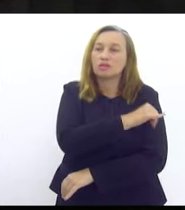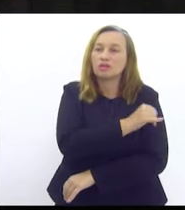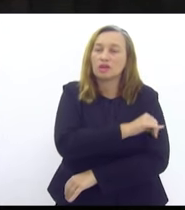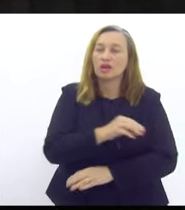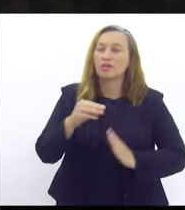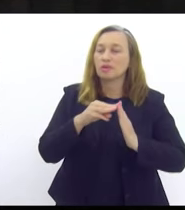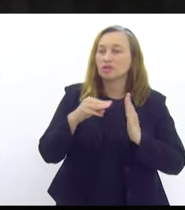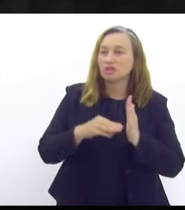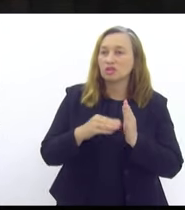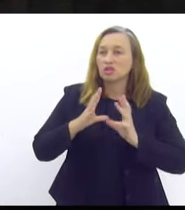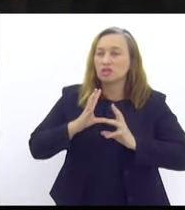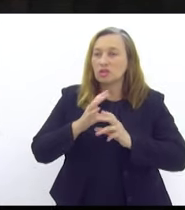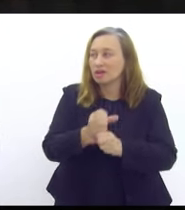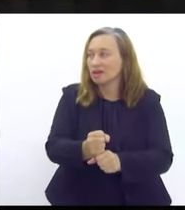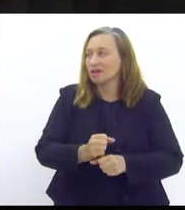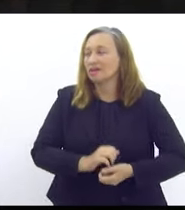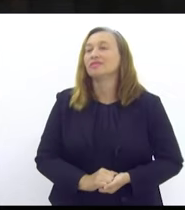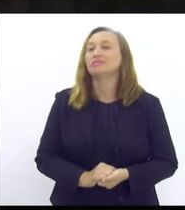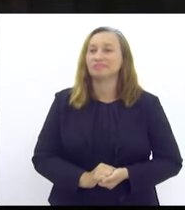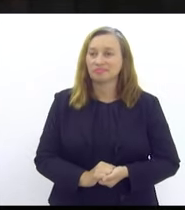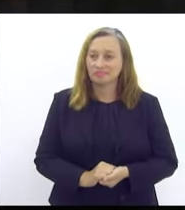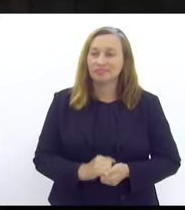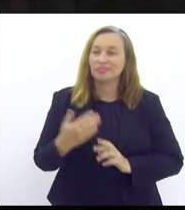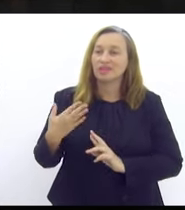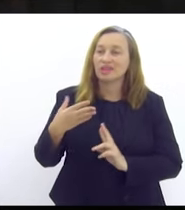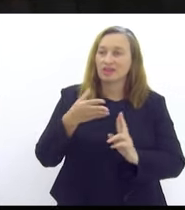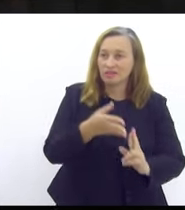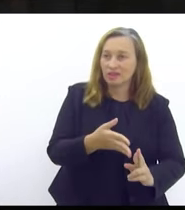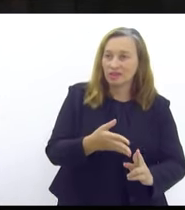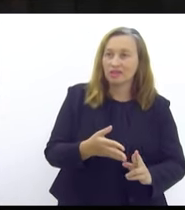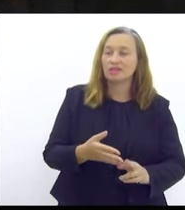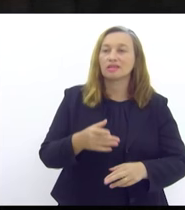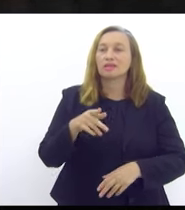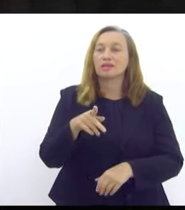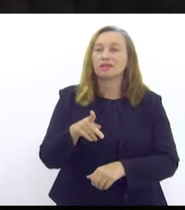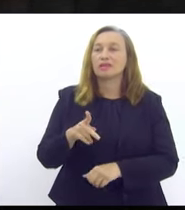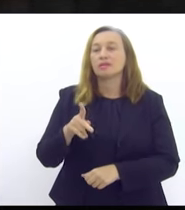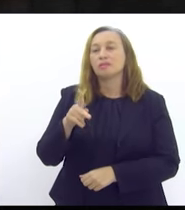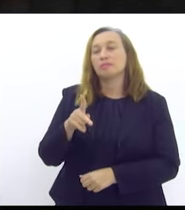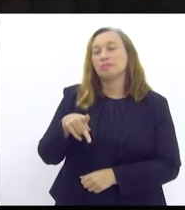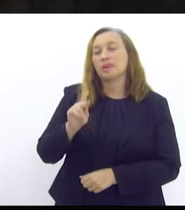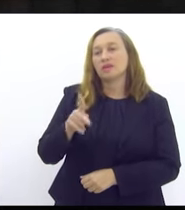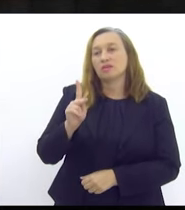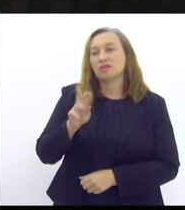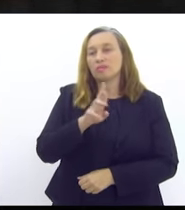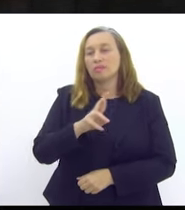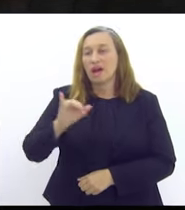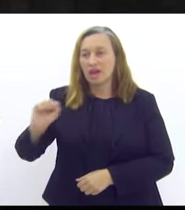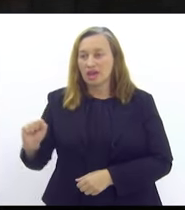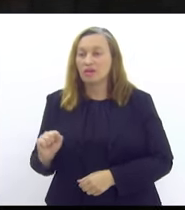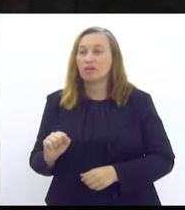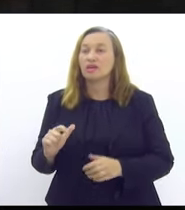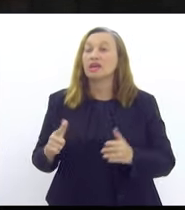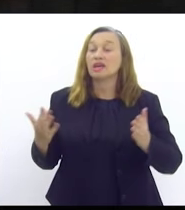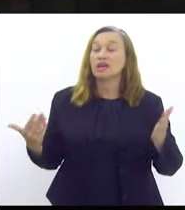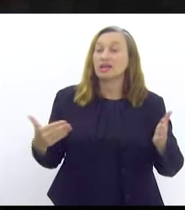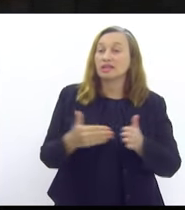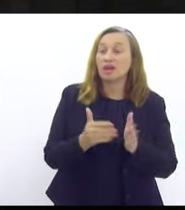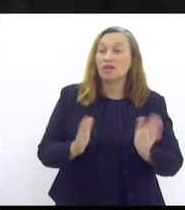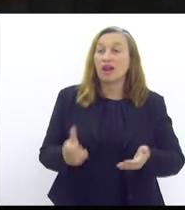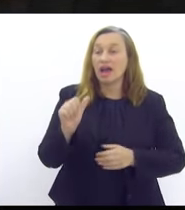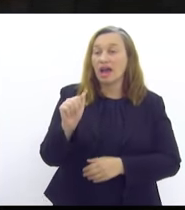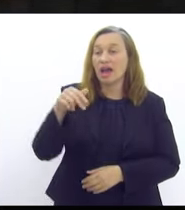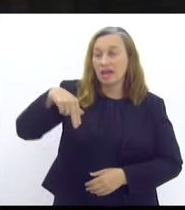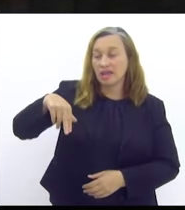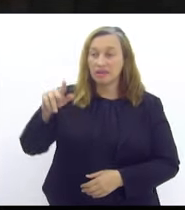metodologia de cálculo do preço de referência do barril de petróleo. E até agora, a ANP não publicou a